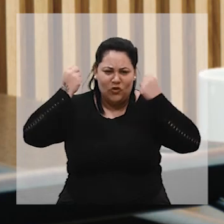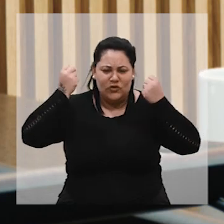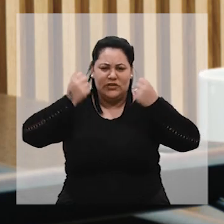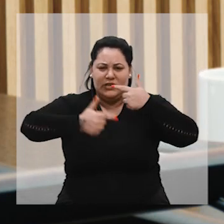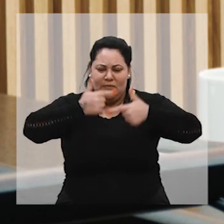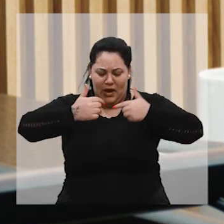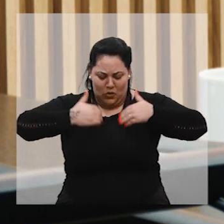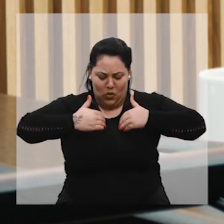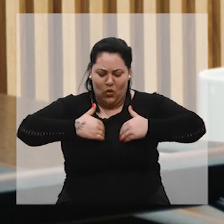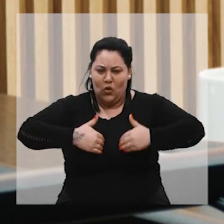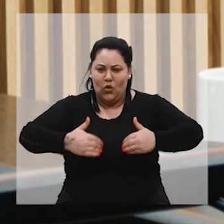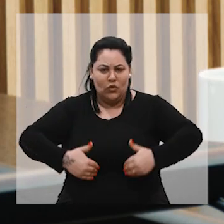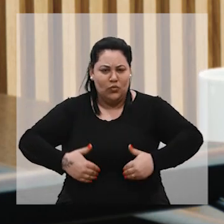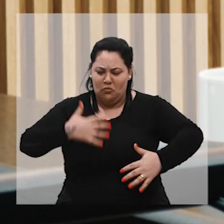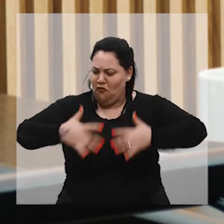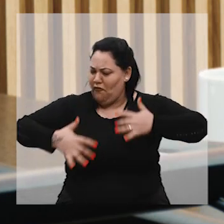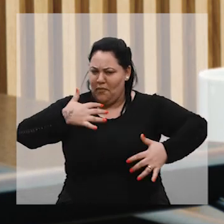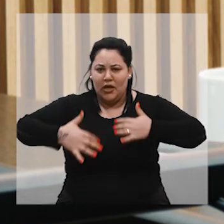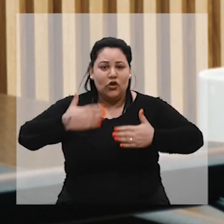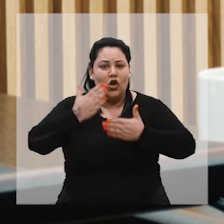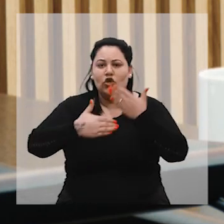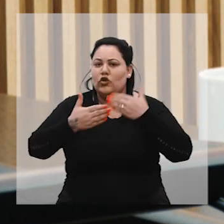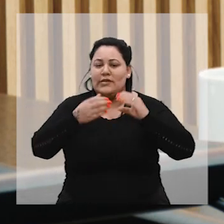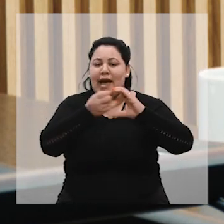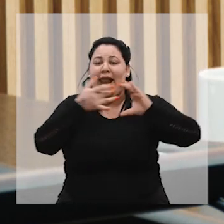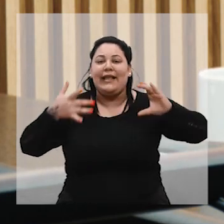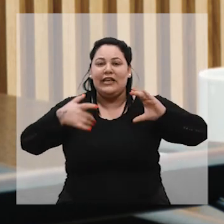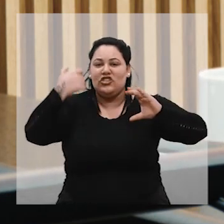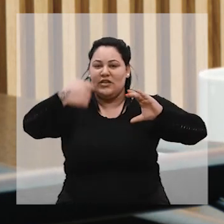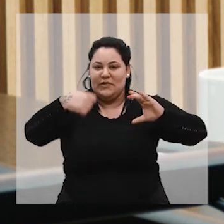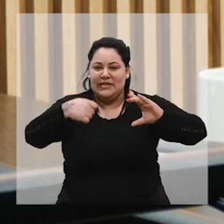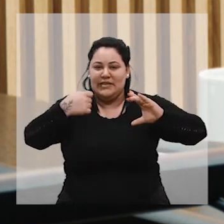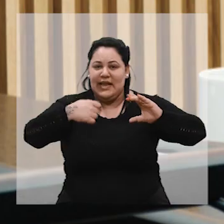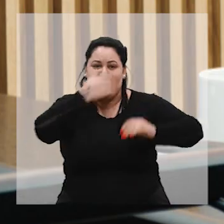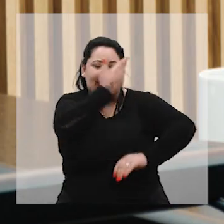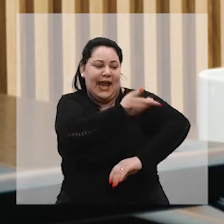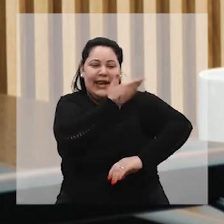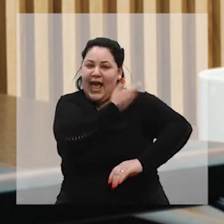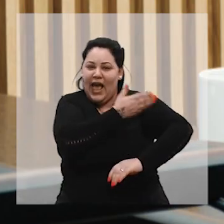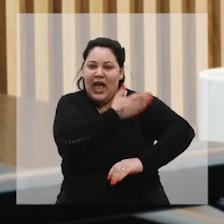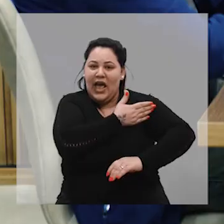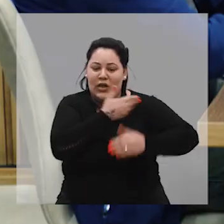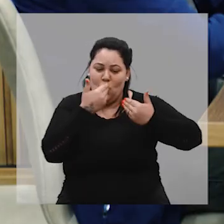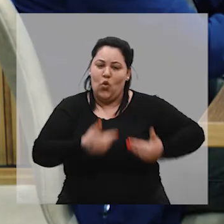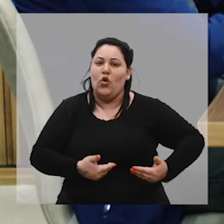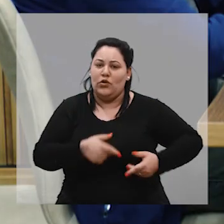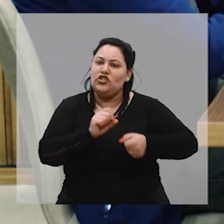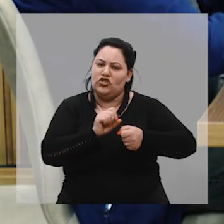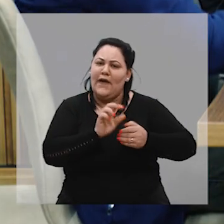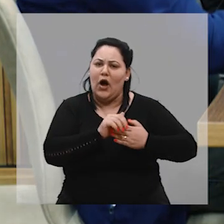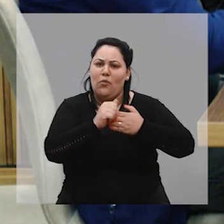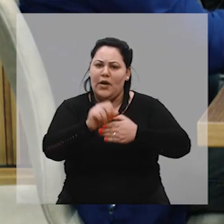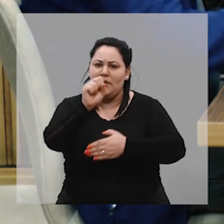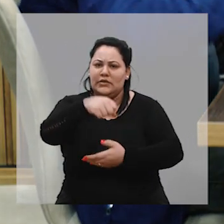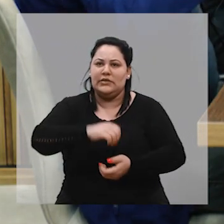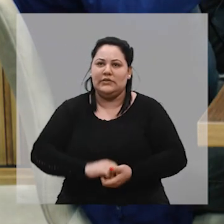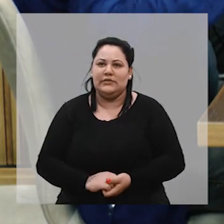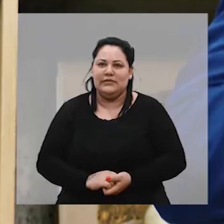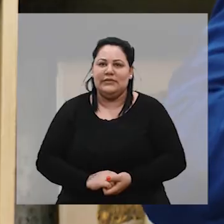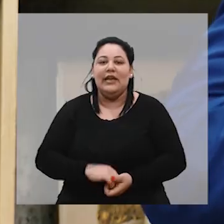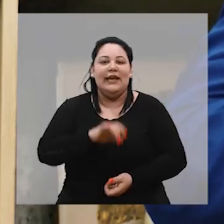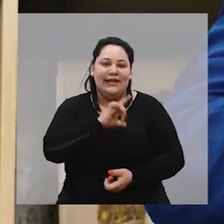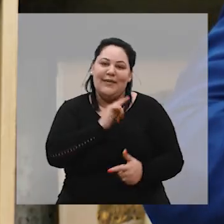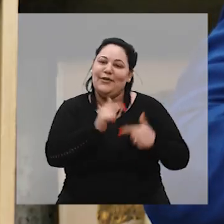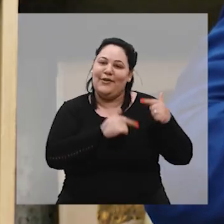musculação, trabalho de condicionamento, todos os aspectos do atleta que ele precisa. A gente faz esse acompanhamento. Tem o teu trabalho,